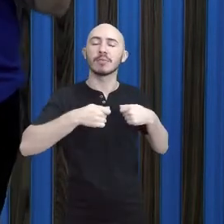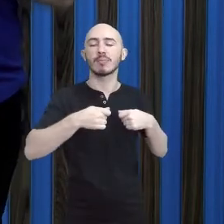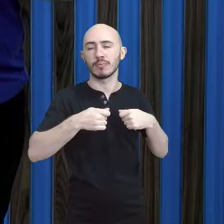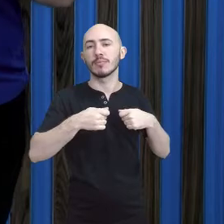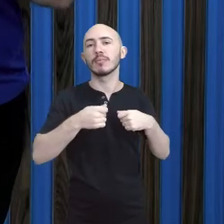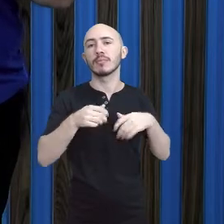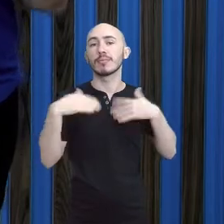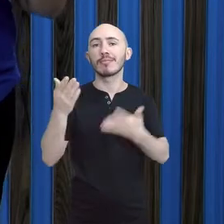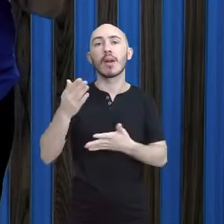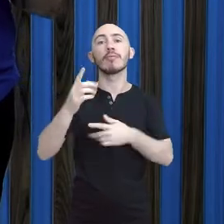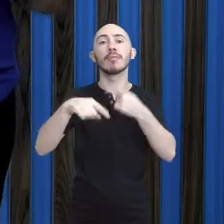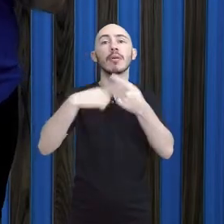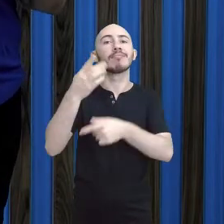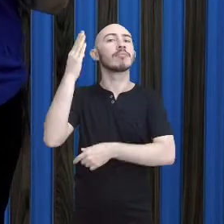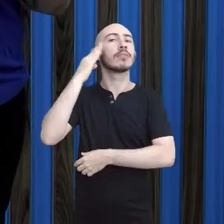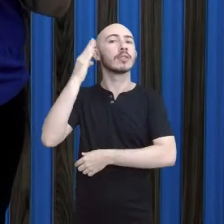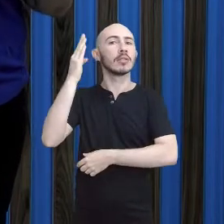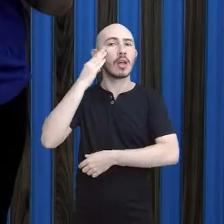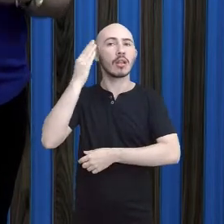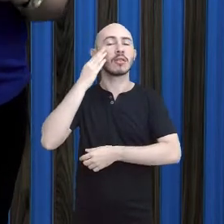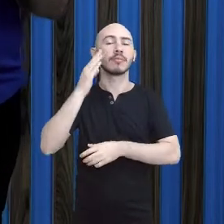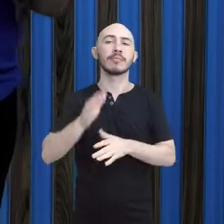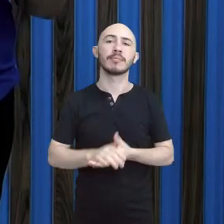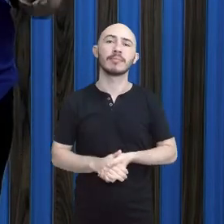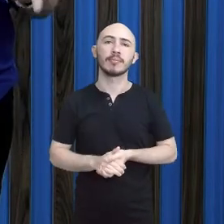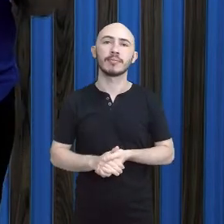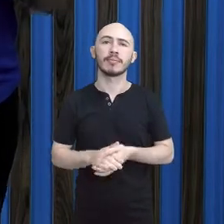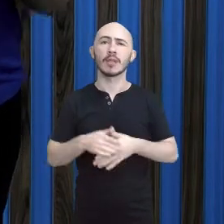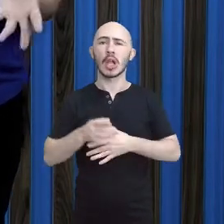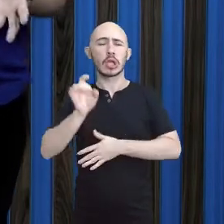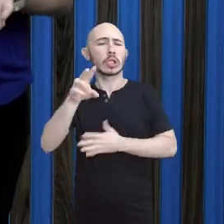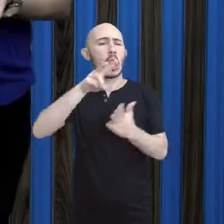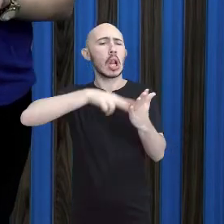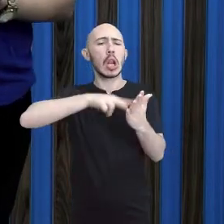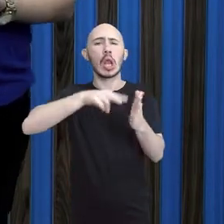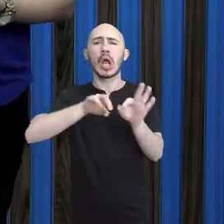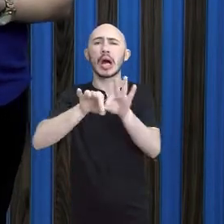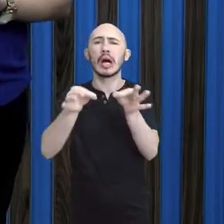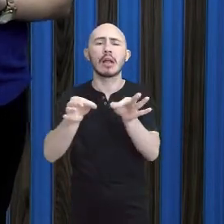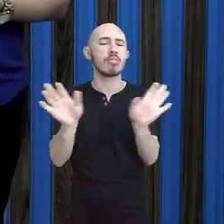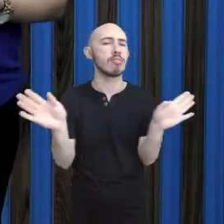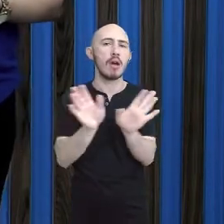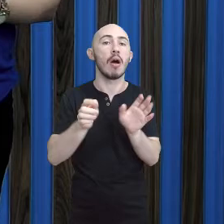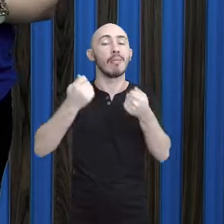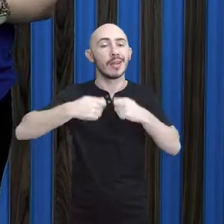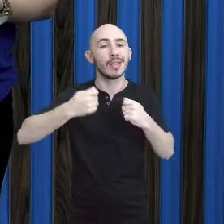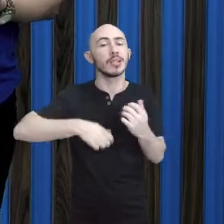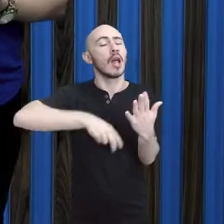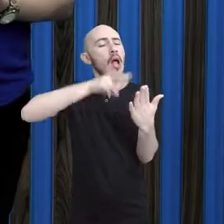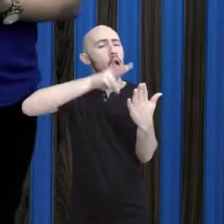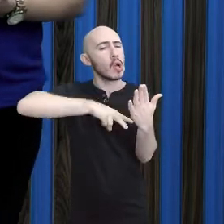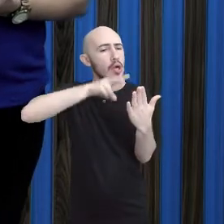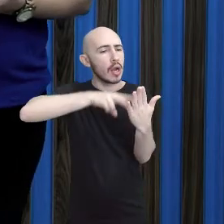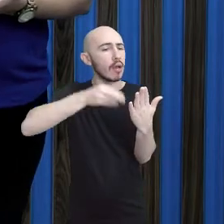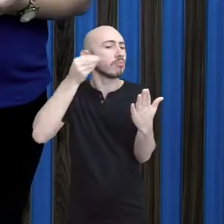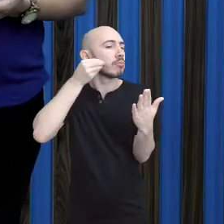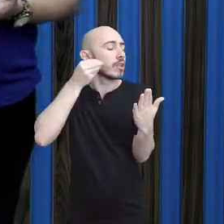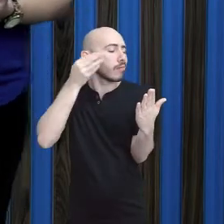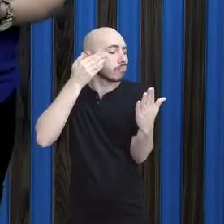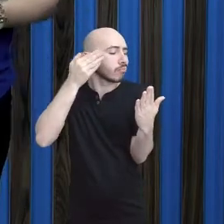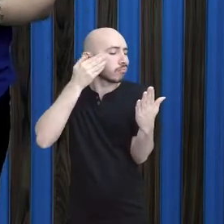e entender aquilo, né? Não basta ler por ler, a gente tem que ler e tentar entender o que está